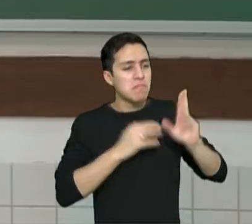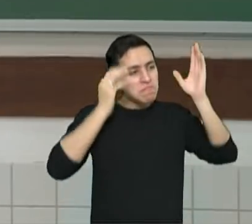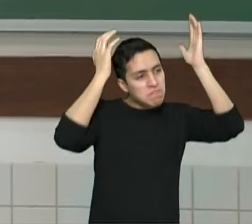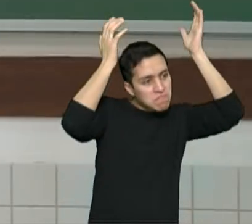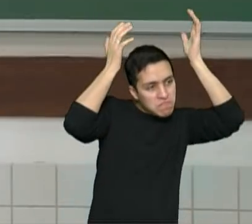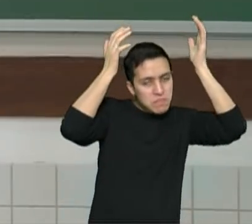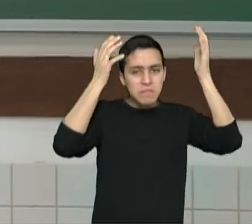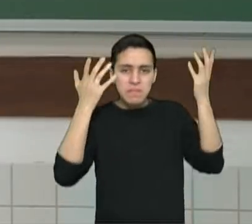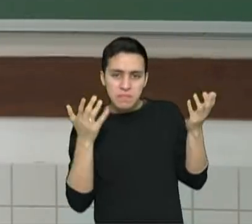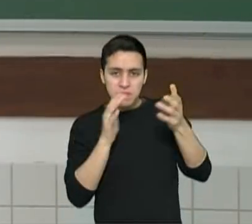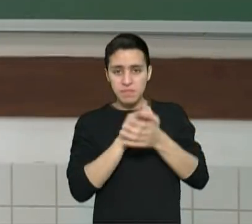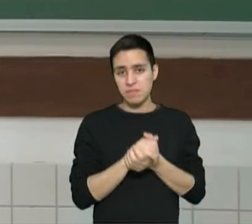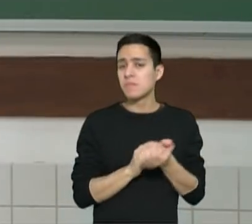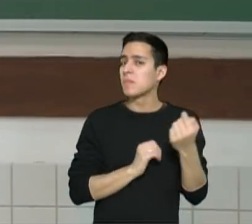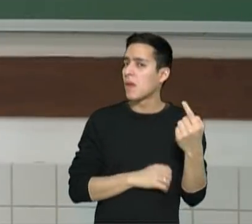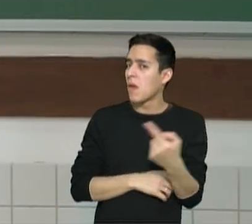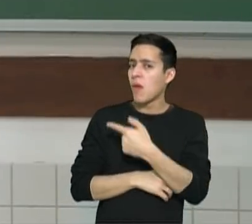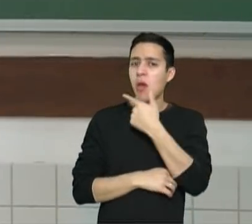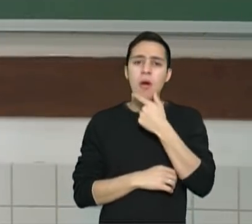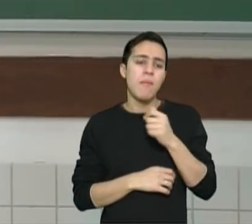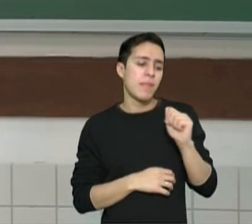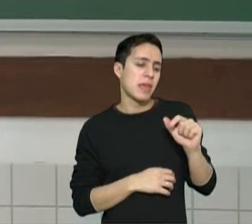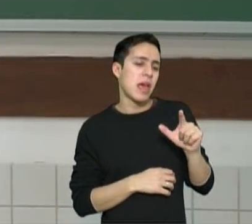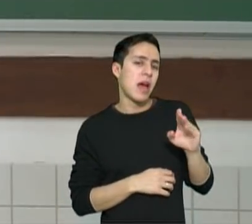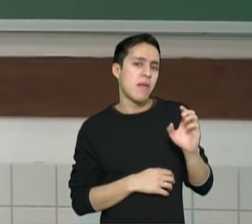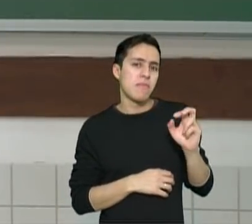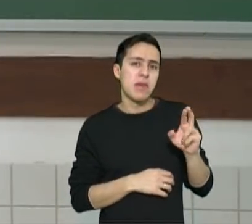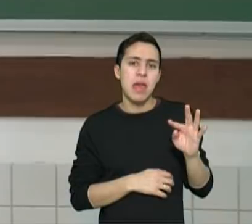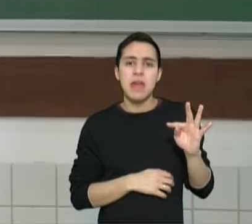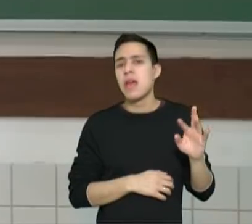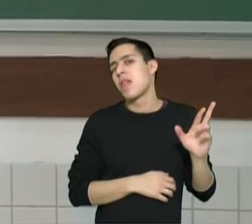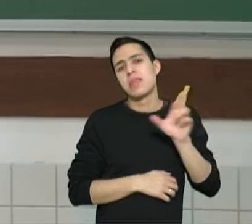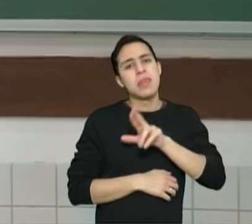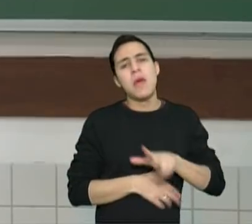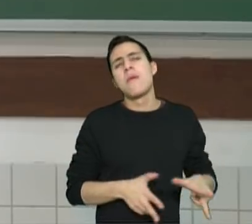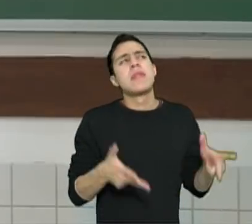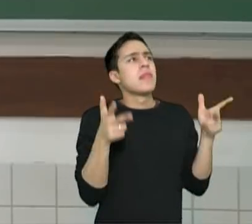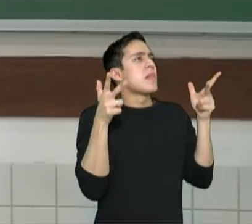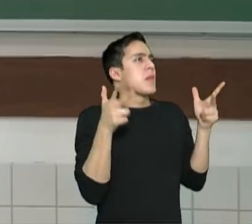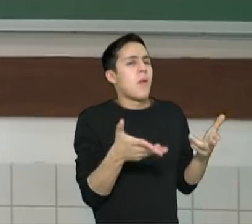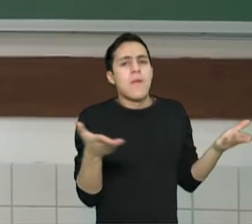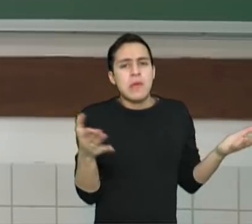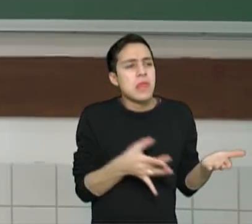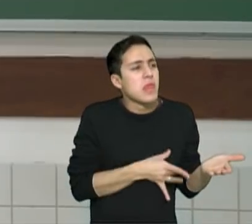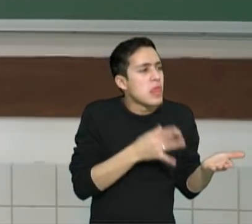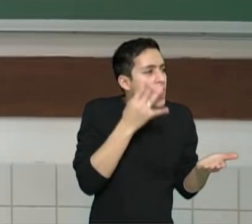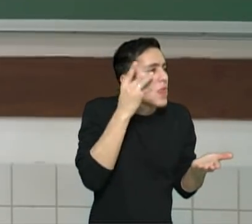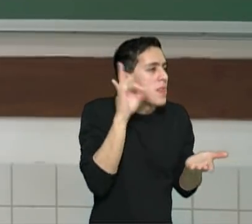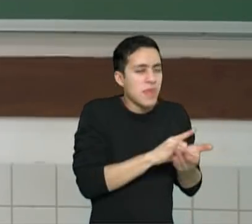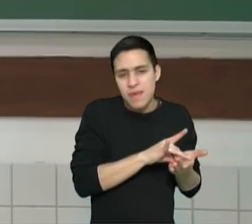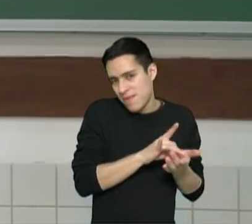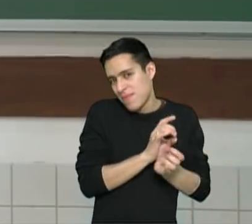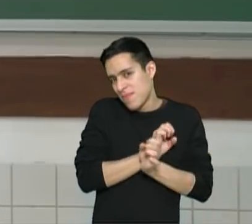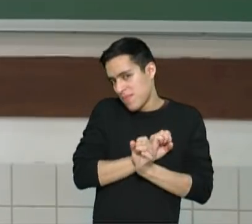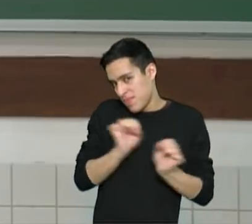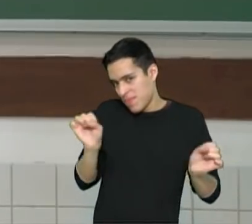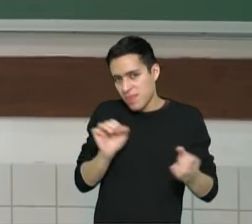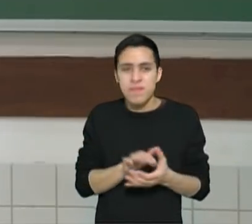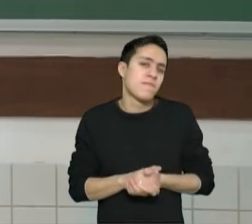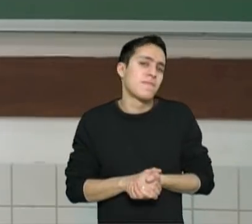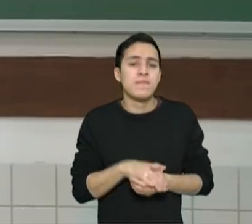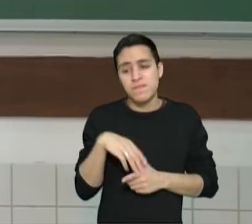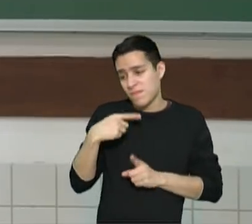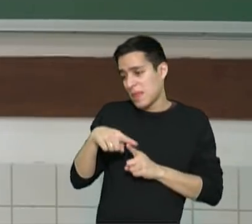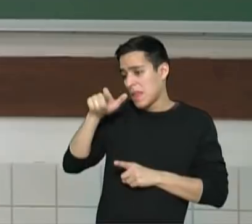Albert Eichholt, ele não vai retratar igualzinho nós estaríamos vendo se fosse a realidade. Por quê? Ele é um